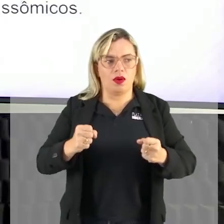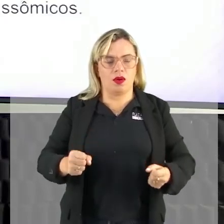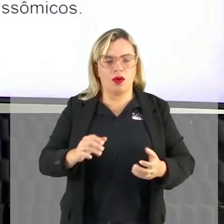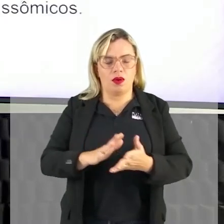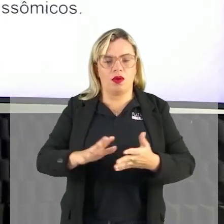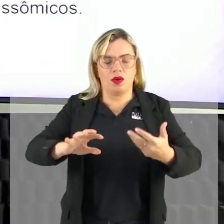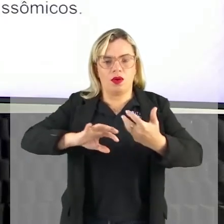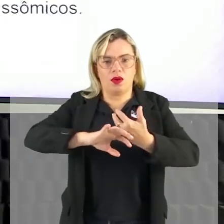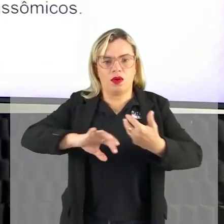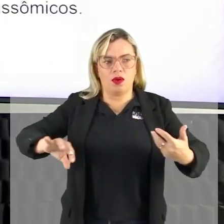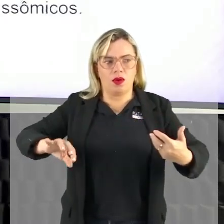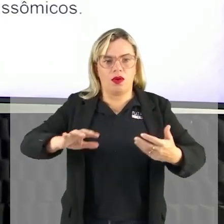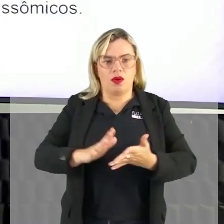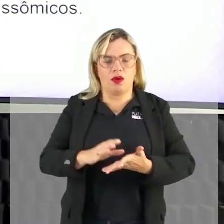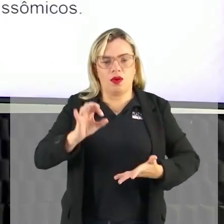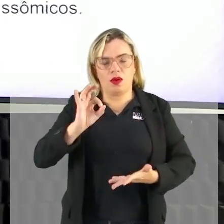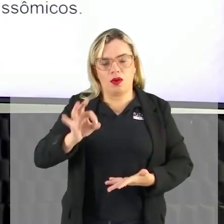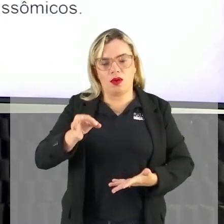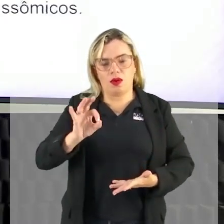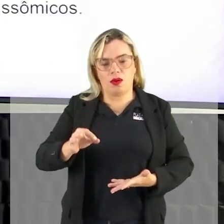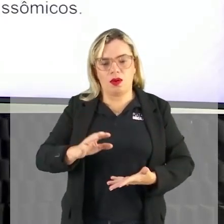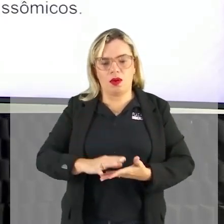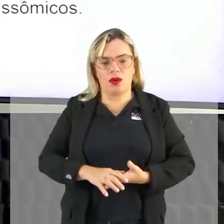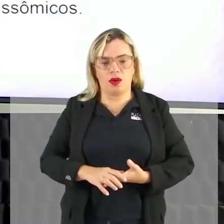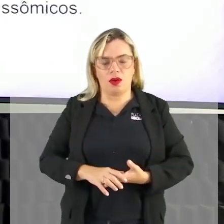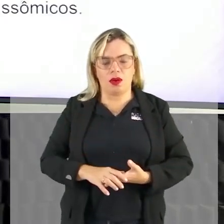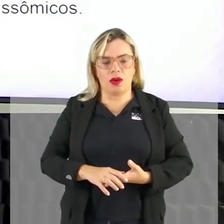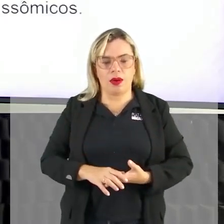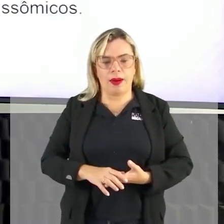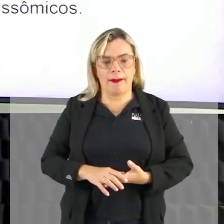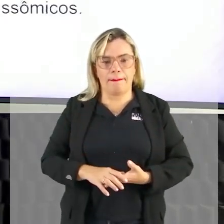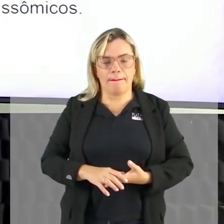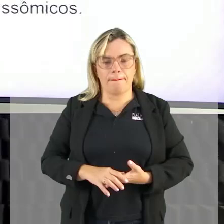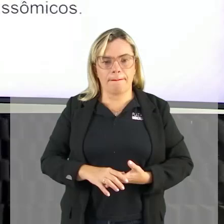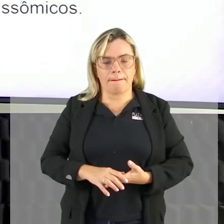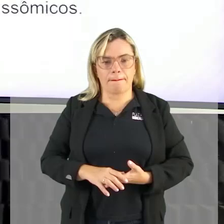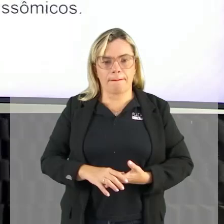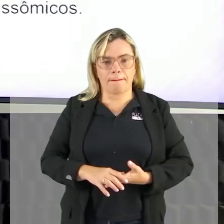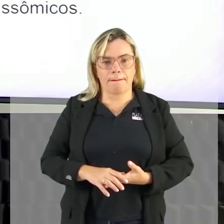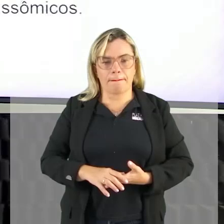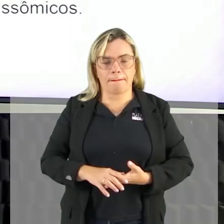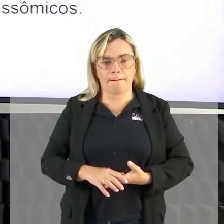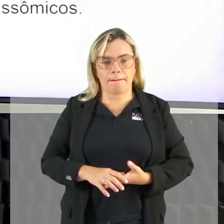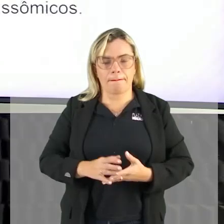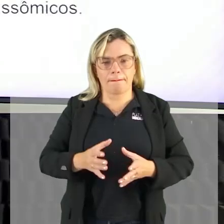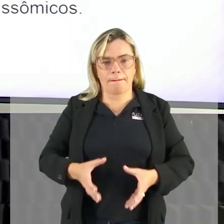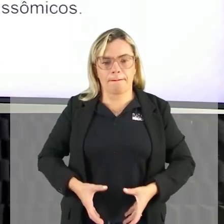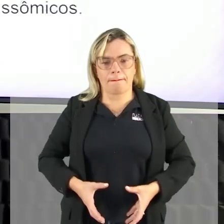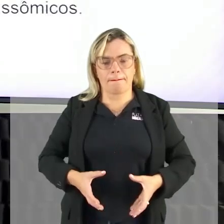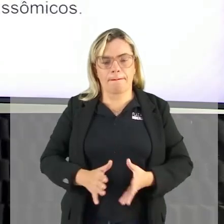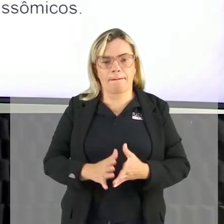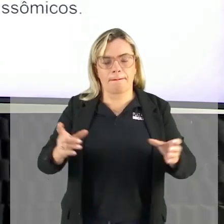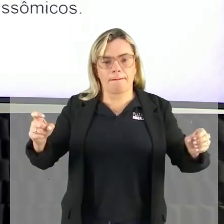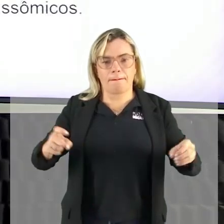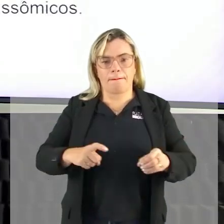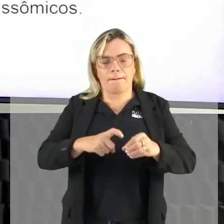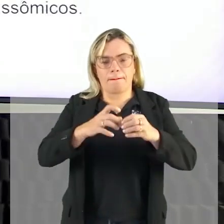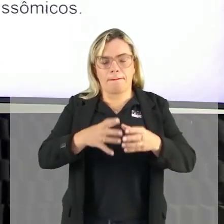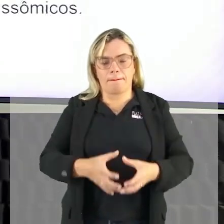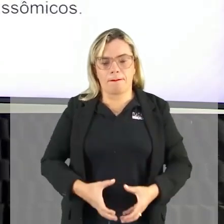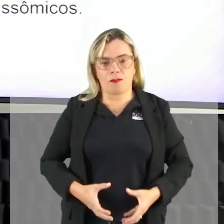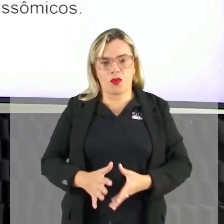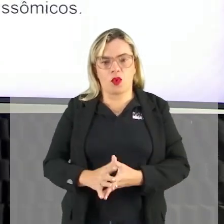a separação certinho, né? E aí o gameta vai e fica com um